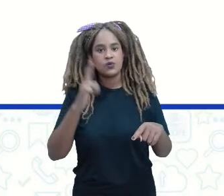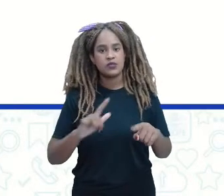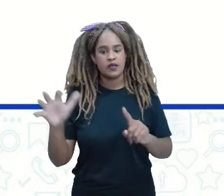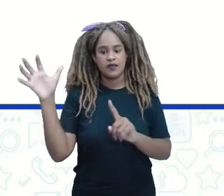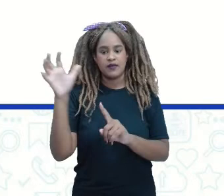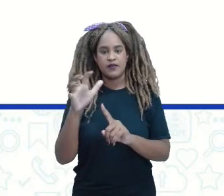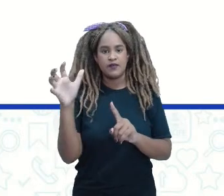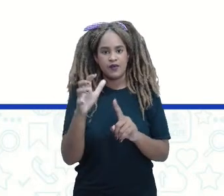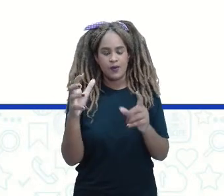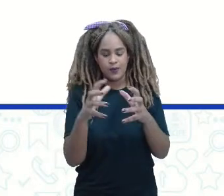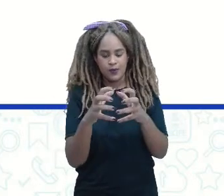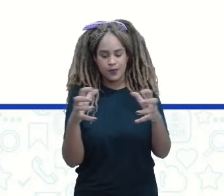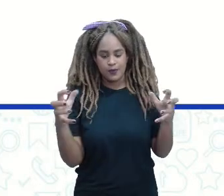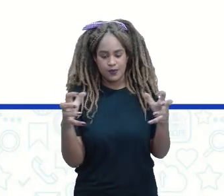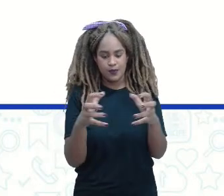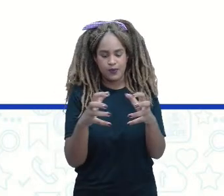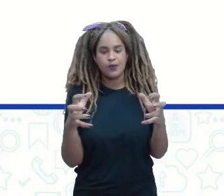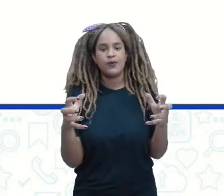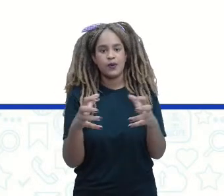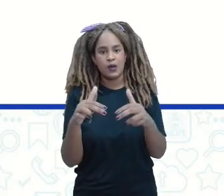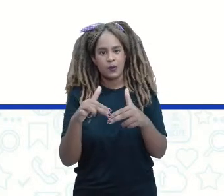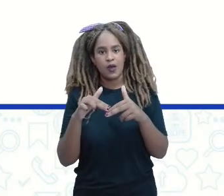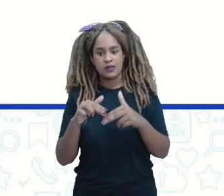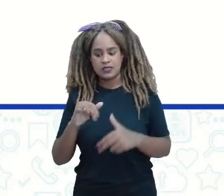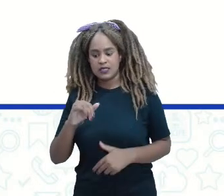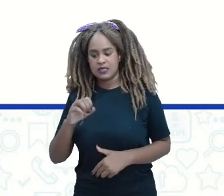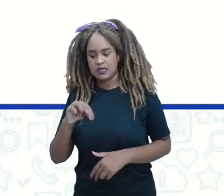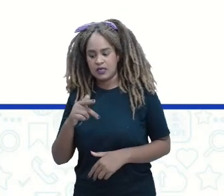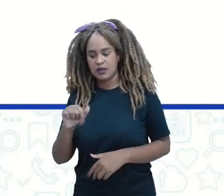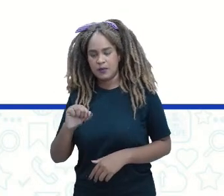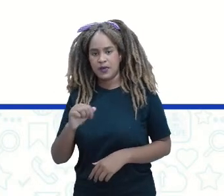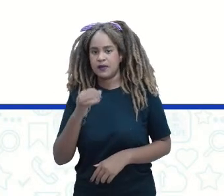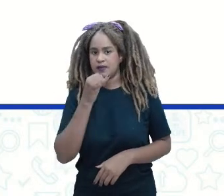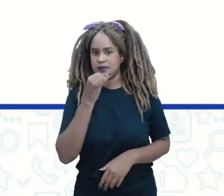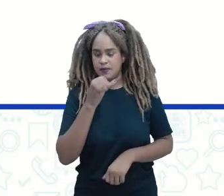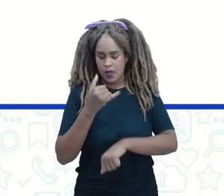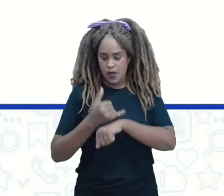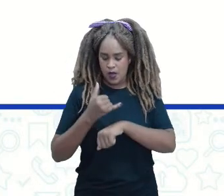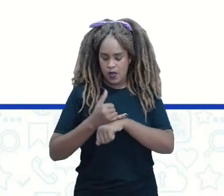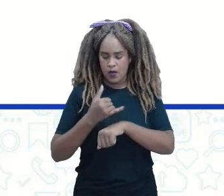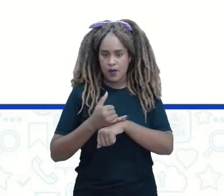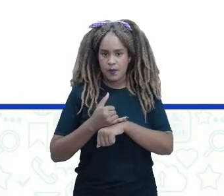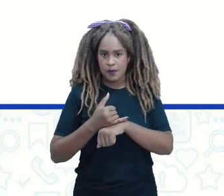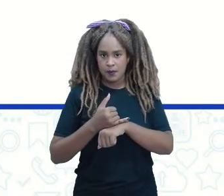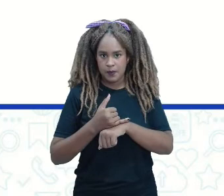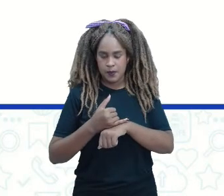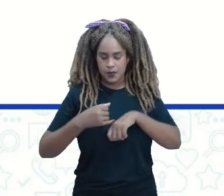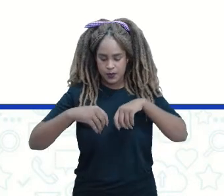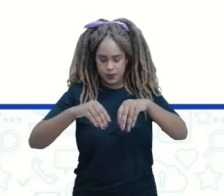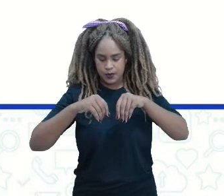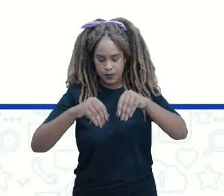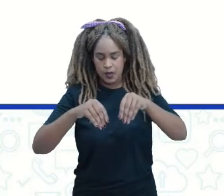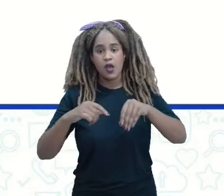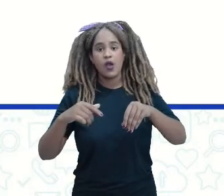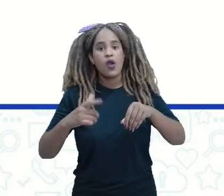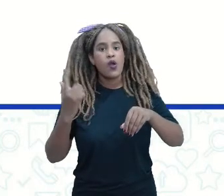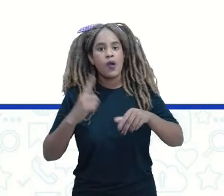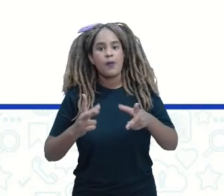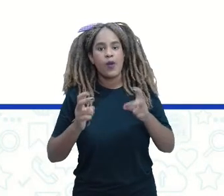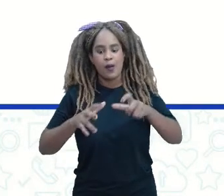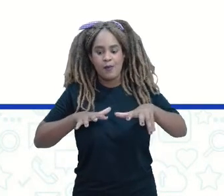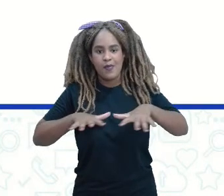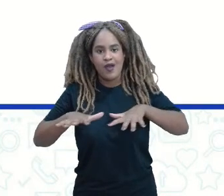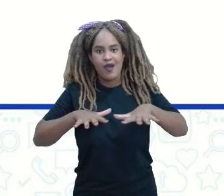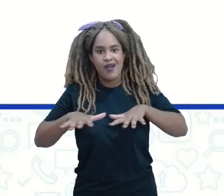efeitos magnéticos produzidos por um ímã. Então, você está vendo onde é que está se movimentando aí,